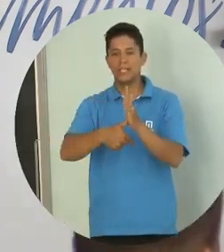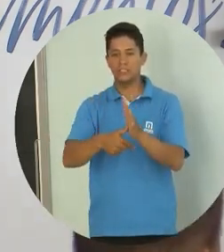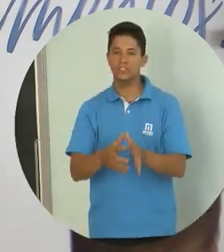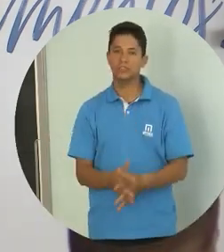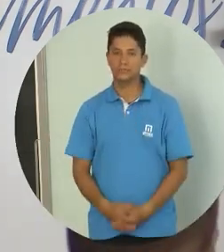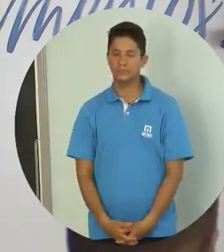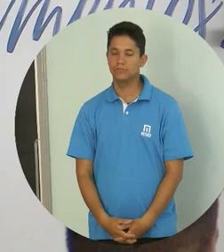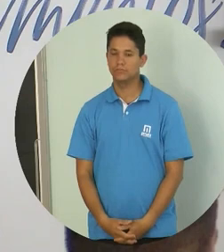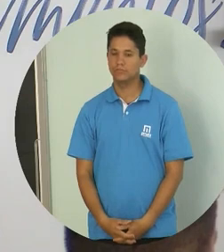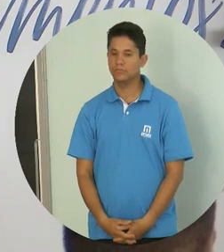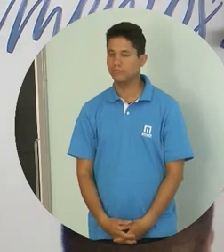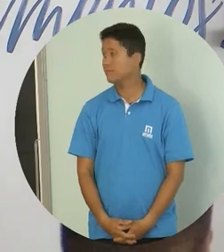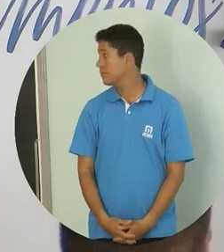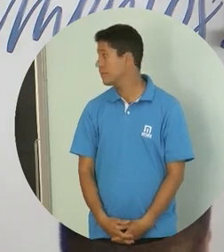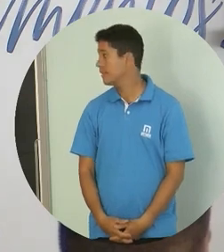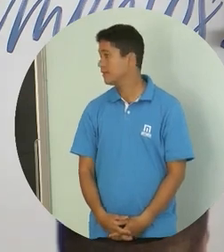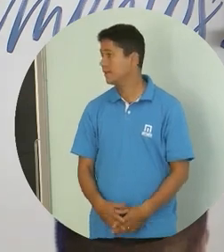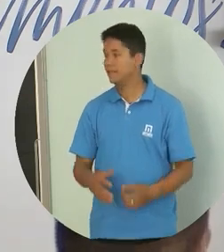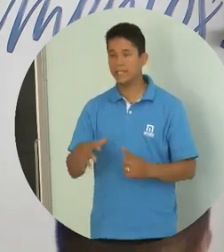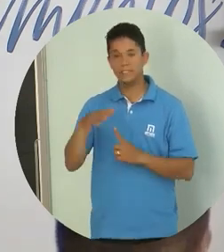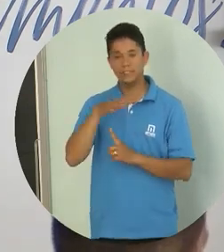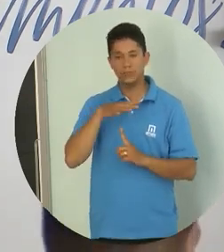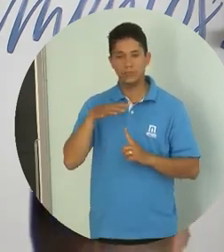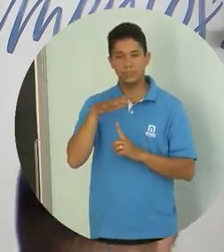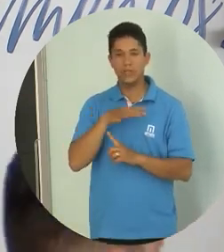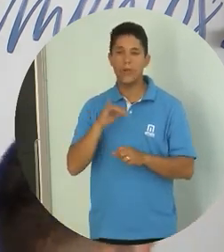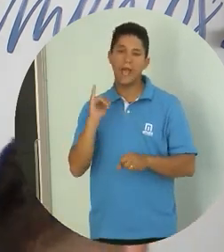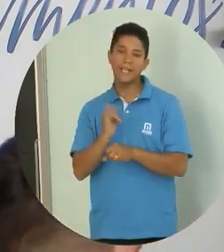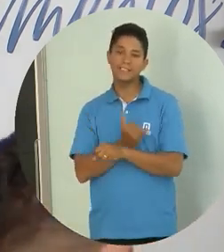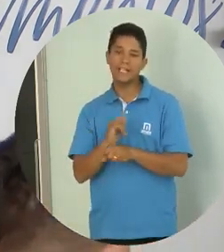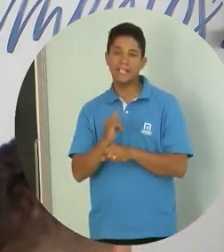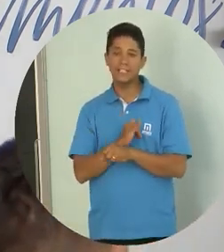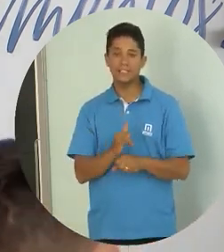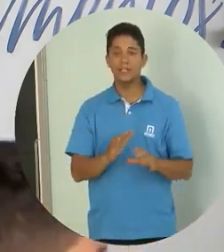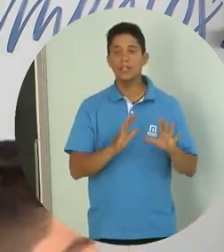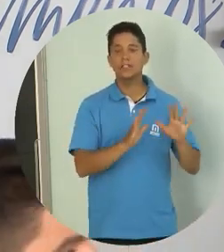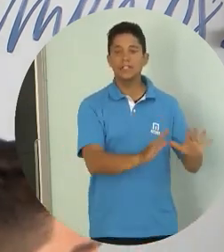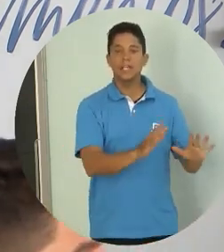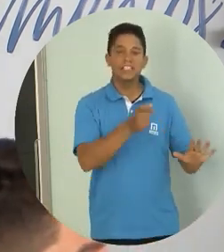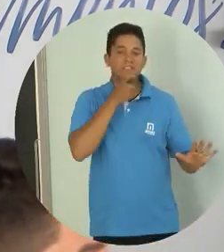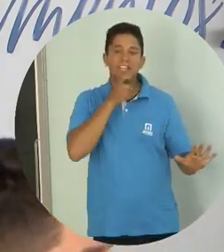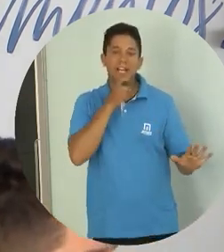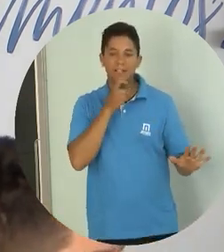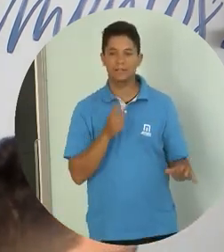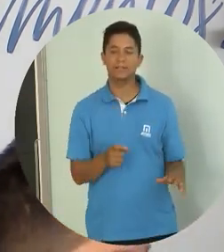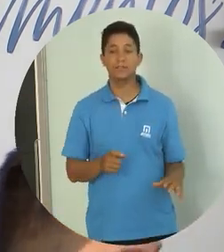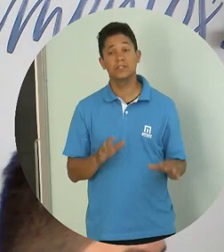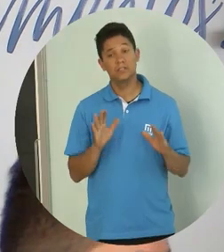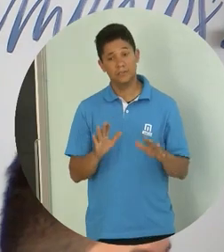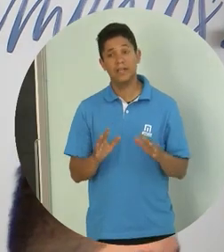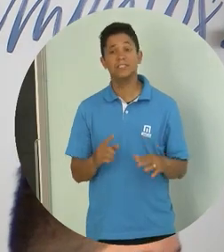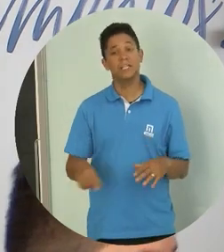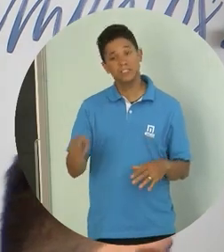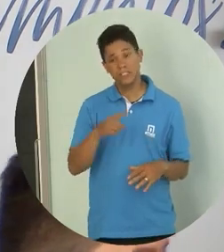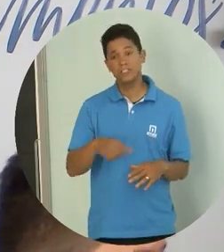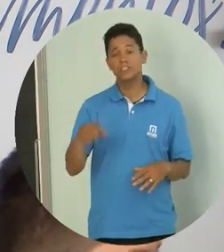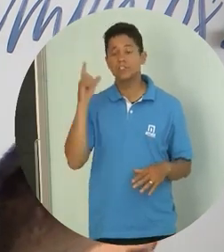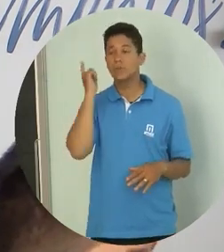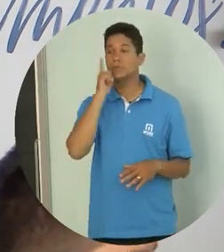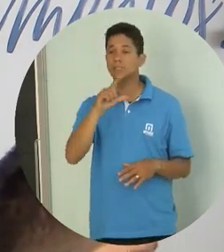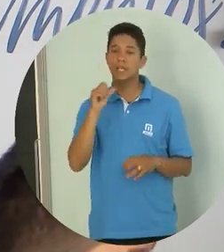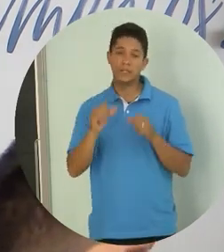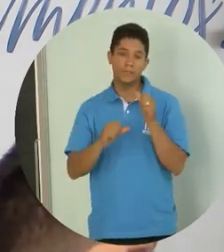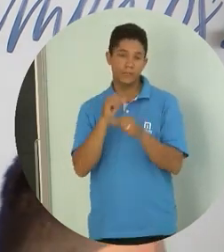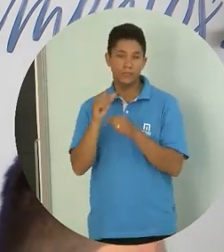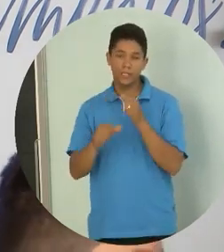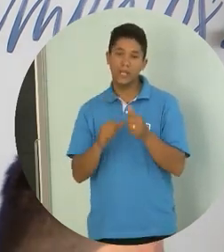Então, nessa situação aí, a estratégia foi resfriar, mas a gente consegue estar realmente mudando um pouco